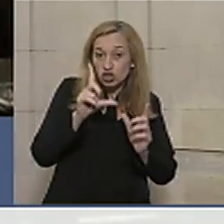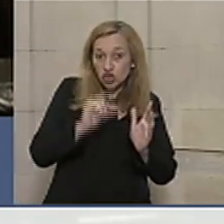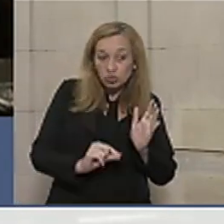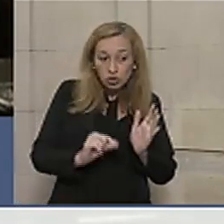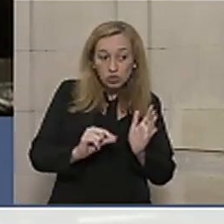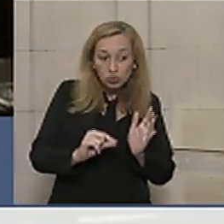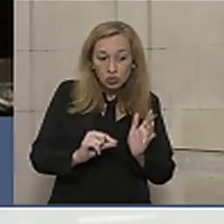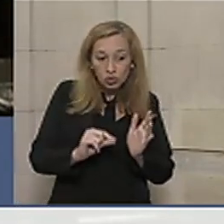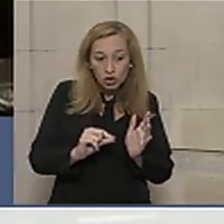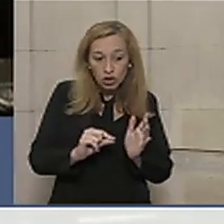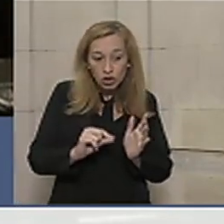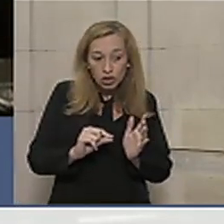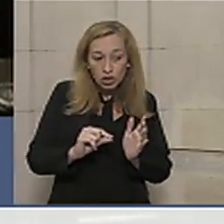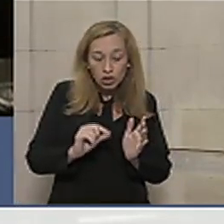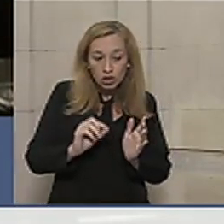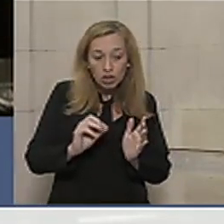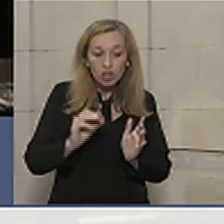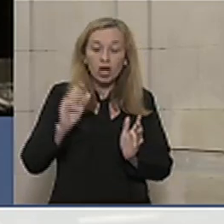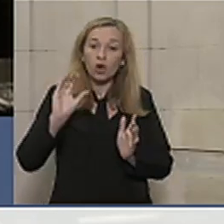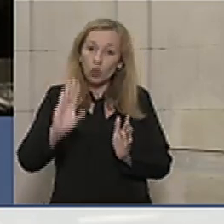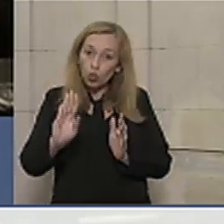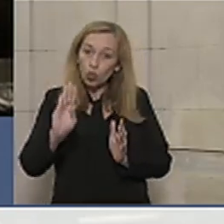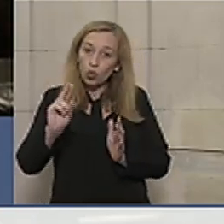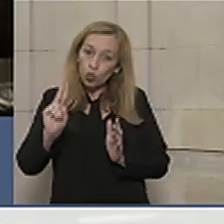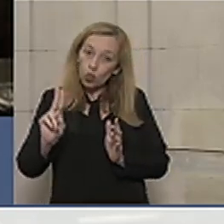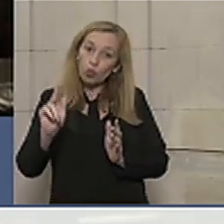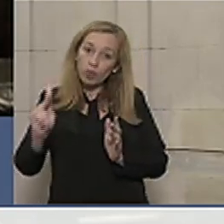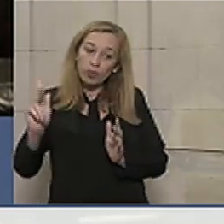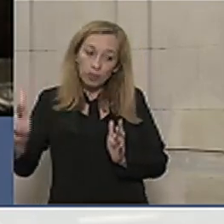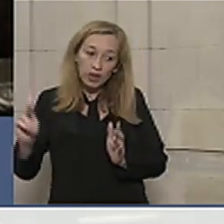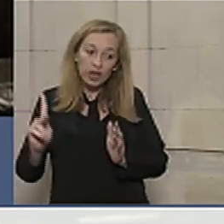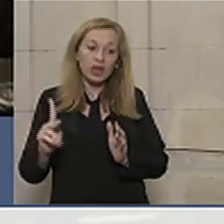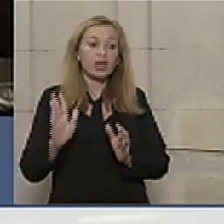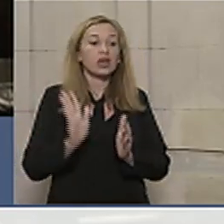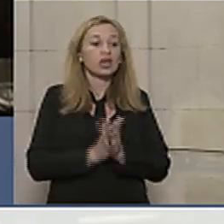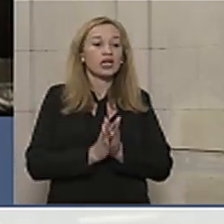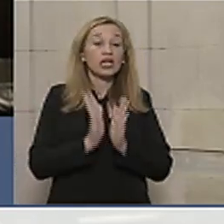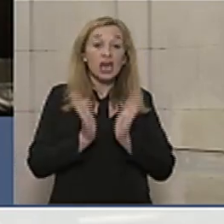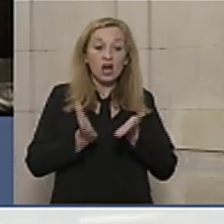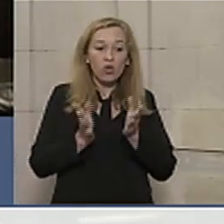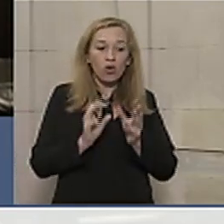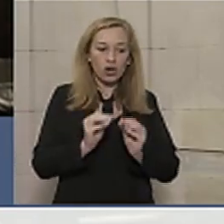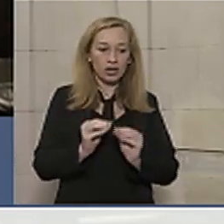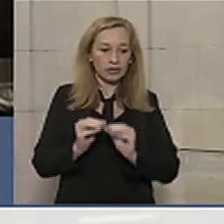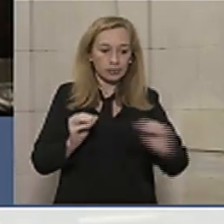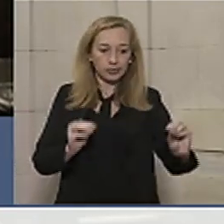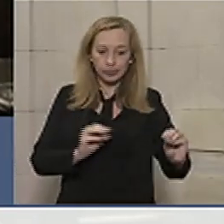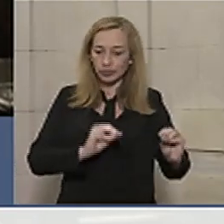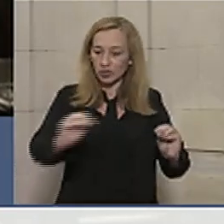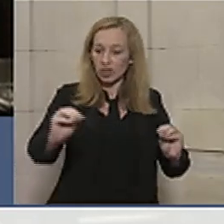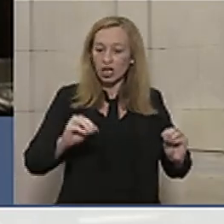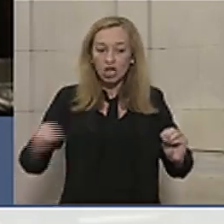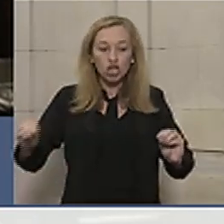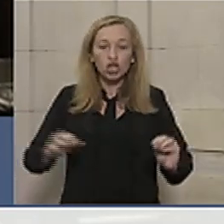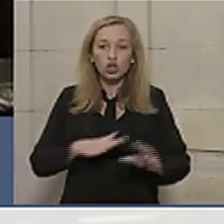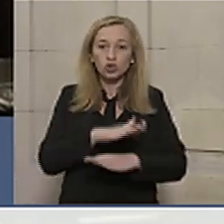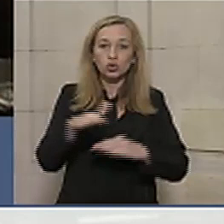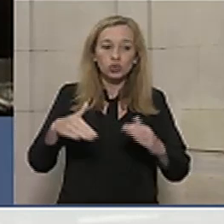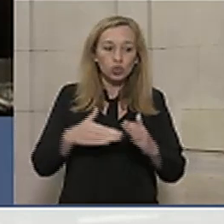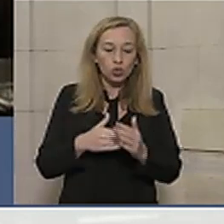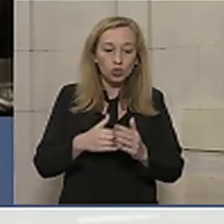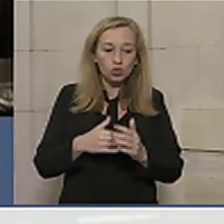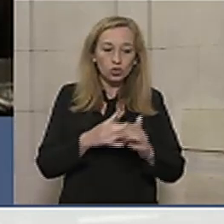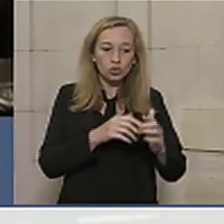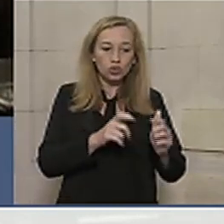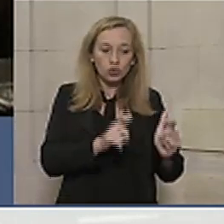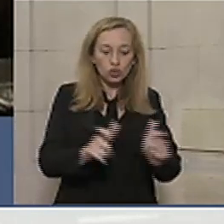unidades, já que vai reduzir nas UPPs, que a distribuição seja forma de feito igualitária para todos os batalhões, dando ainda mais